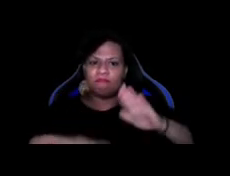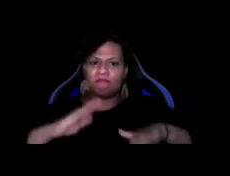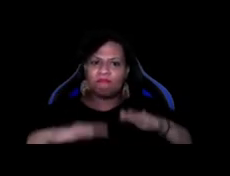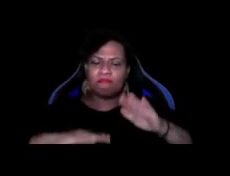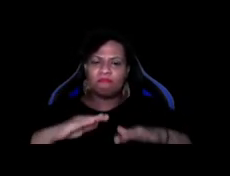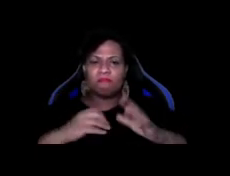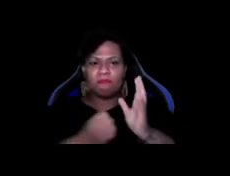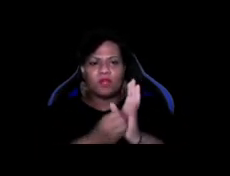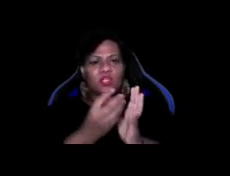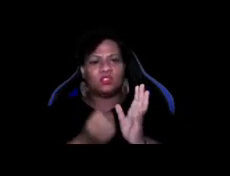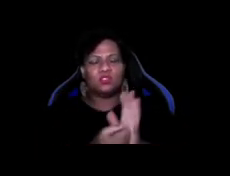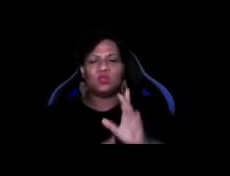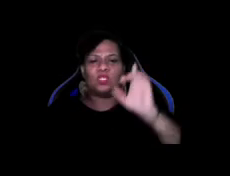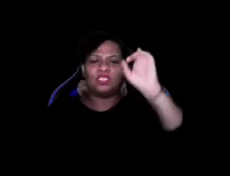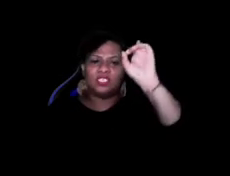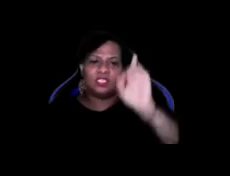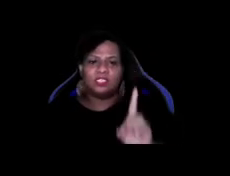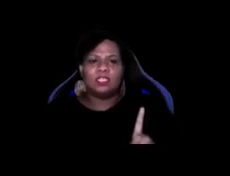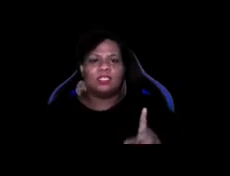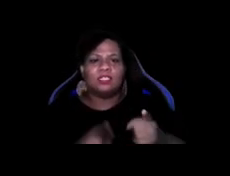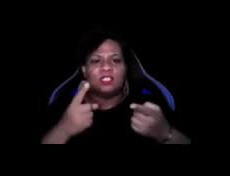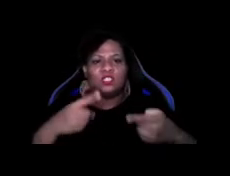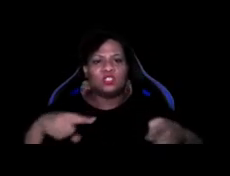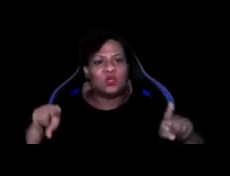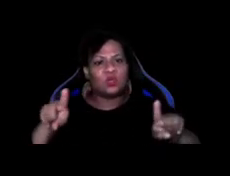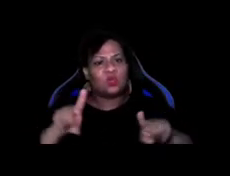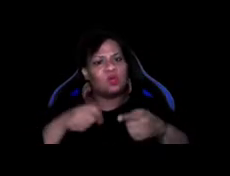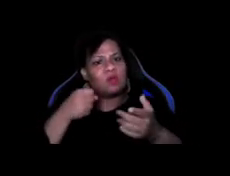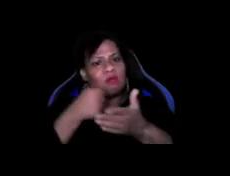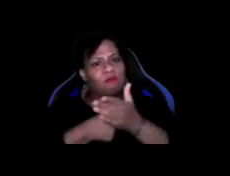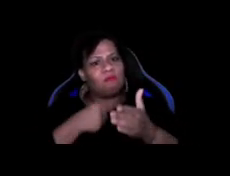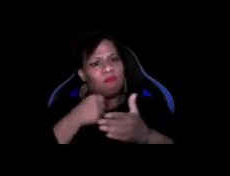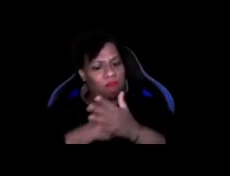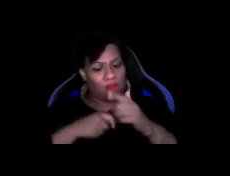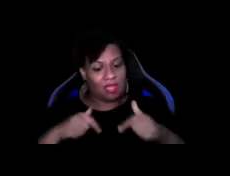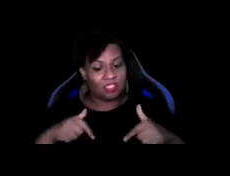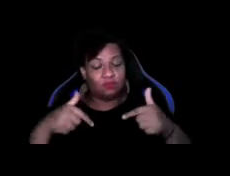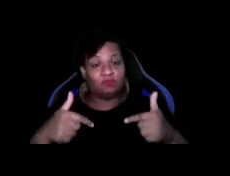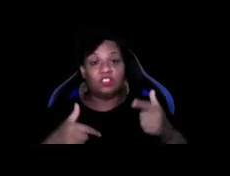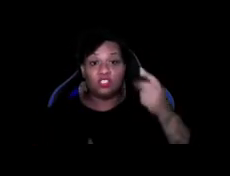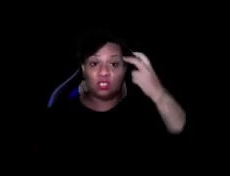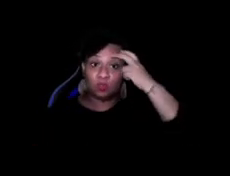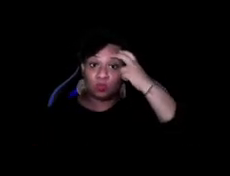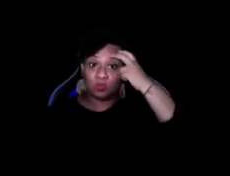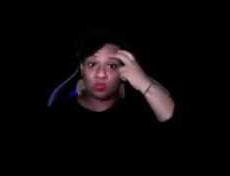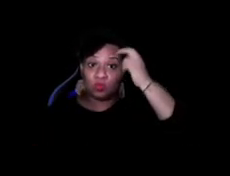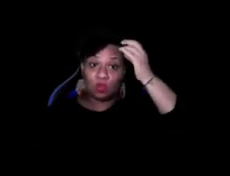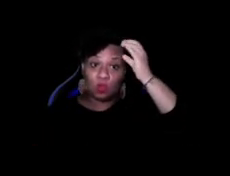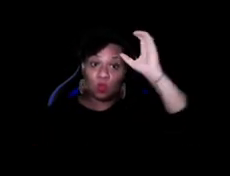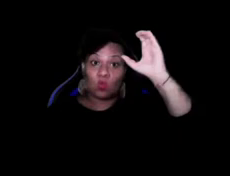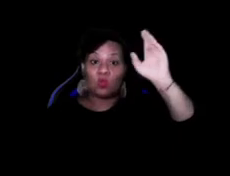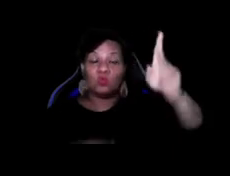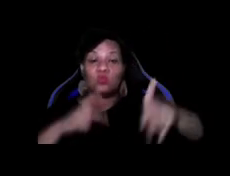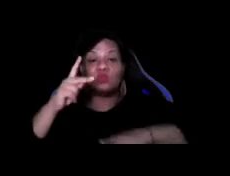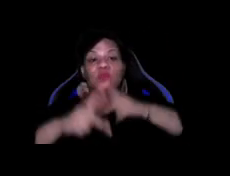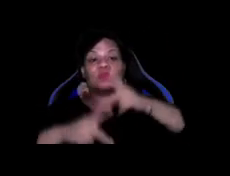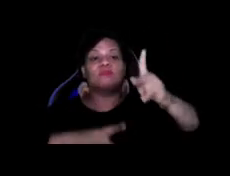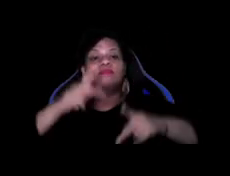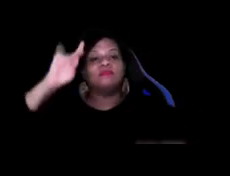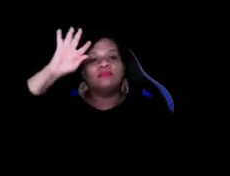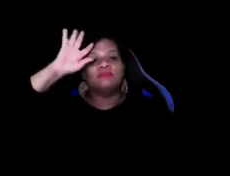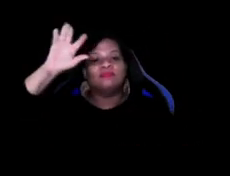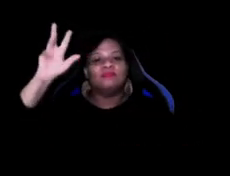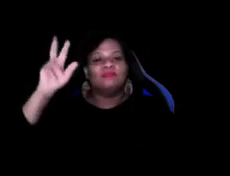diretora musical, arranjadora, ativista cultural da cultura popular afro-brasileira. Ela